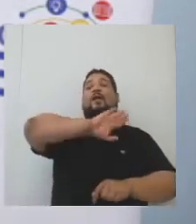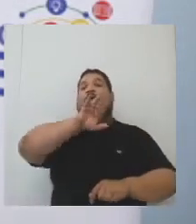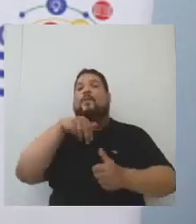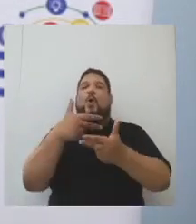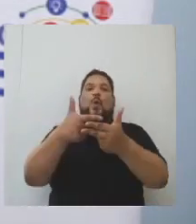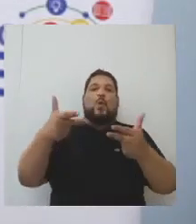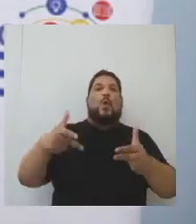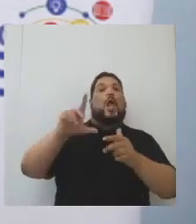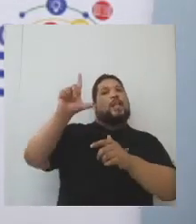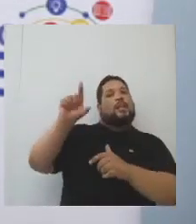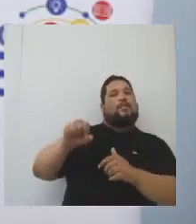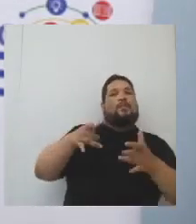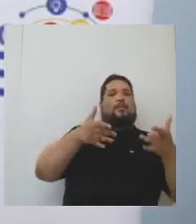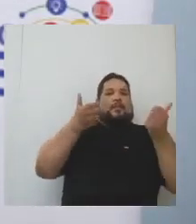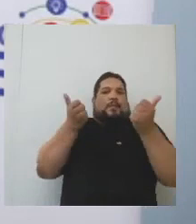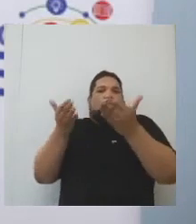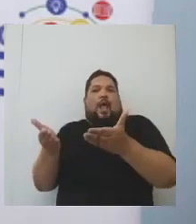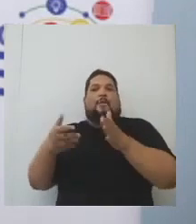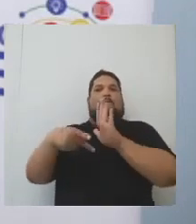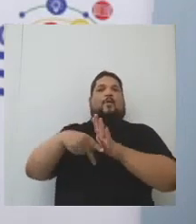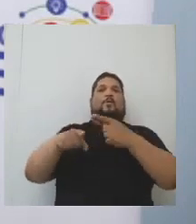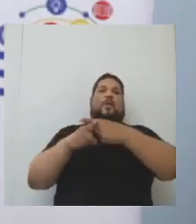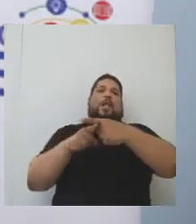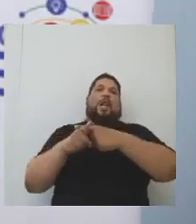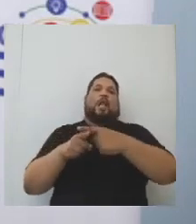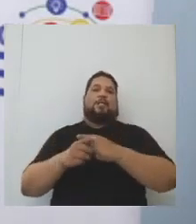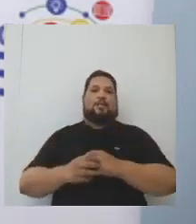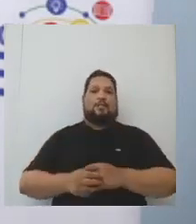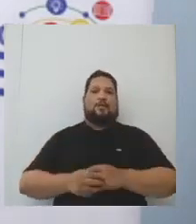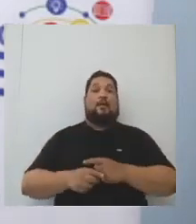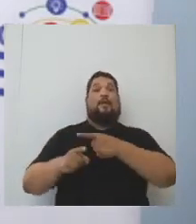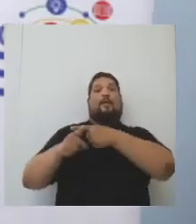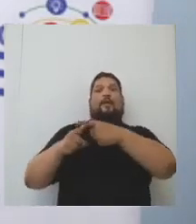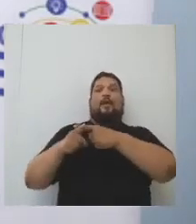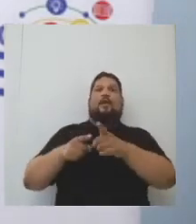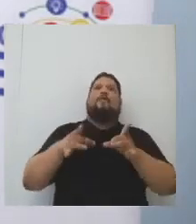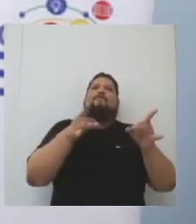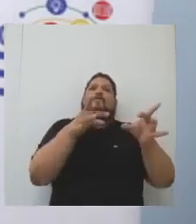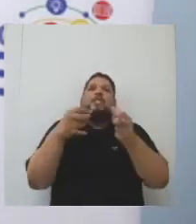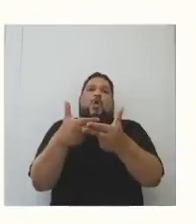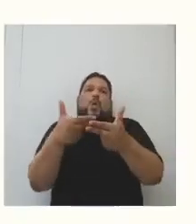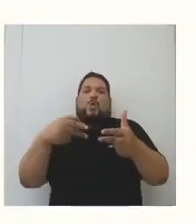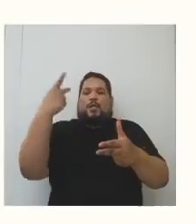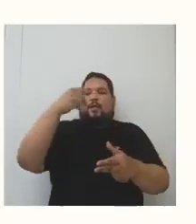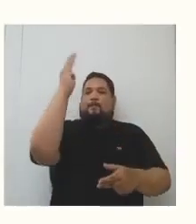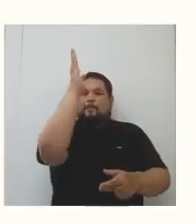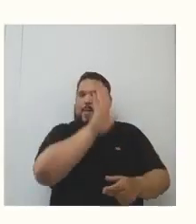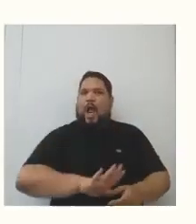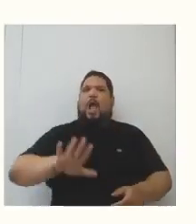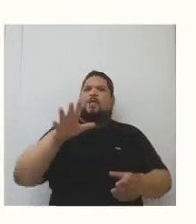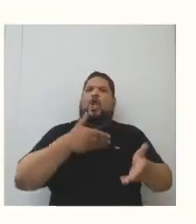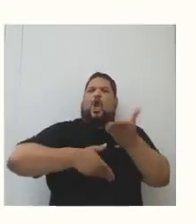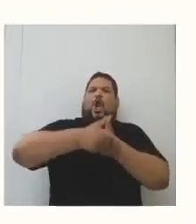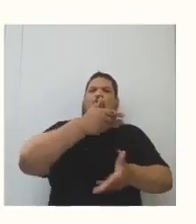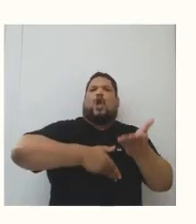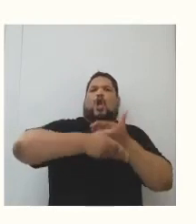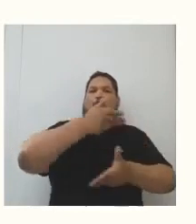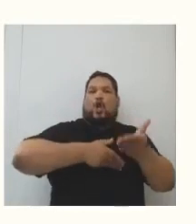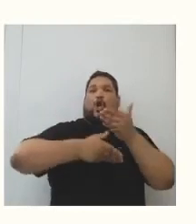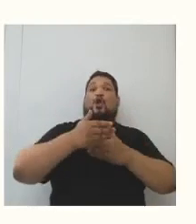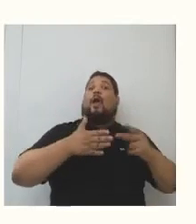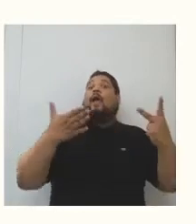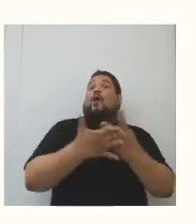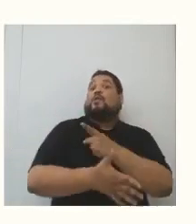alfandegárias para os ingleses. Então nesse momento o que é que acontecia? Os ingleses vendendo seus produtos dentro do Brasil, nesse contexto, o que é